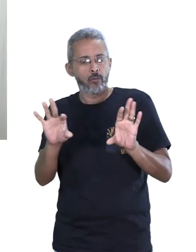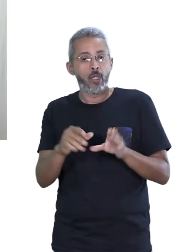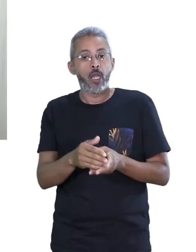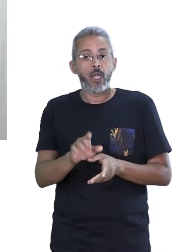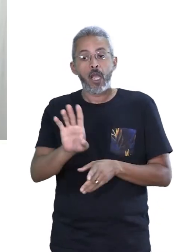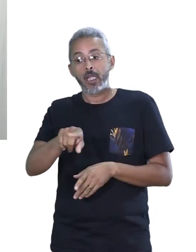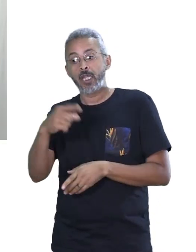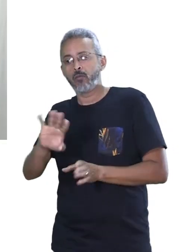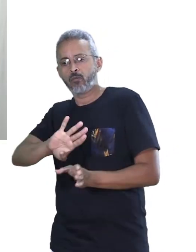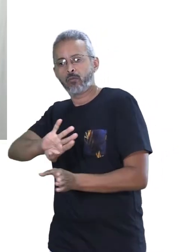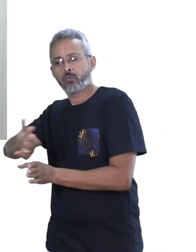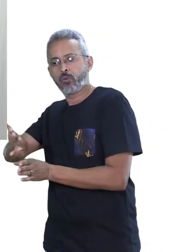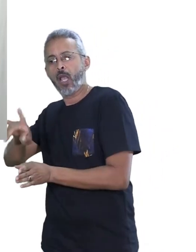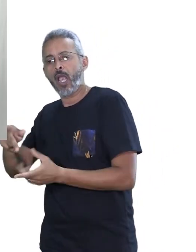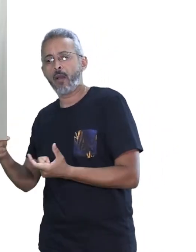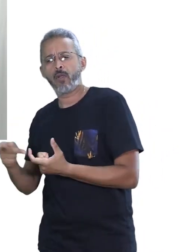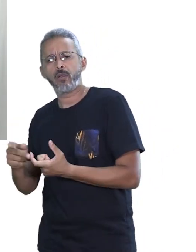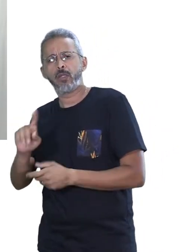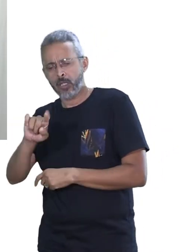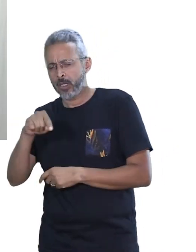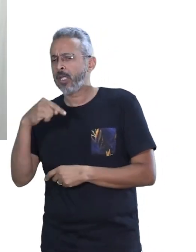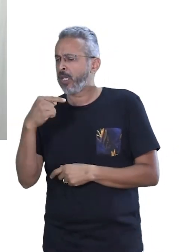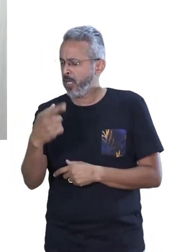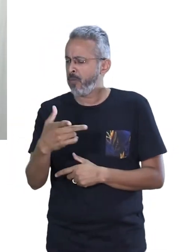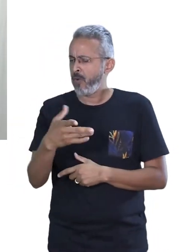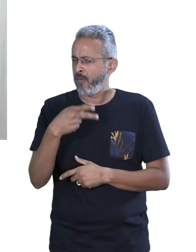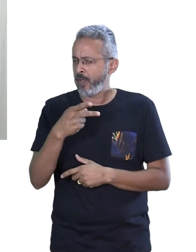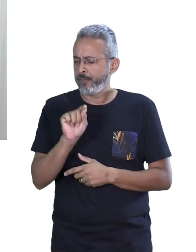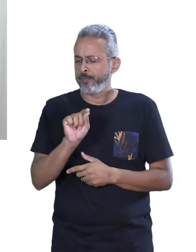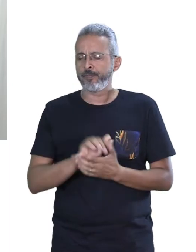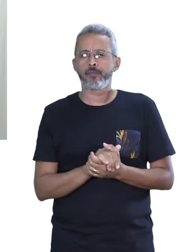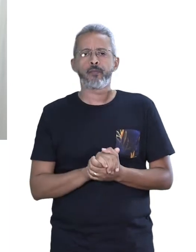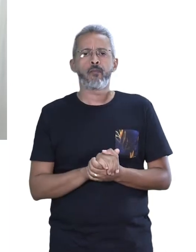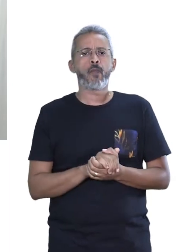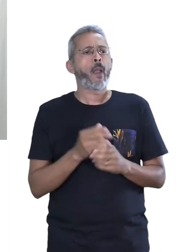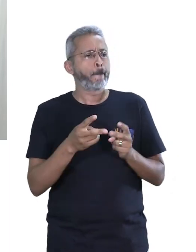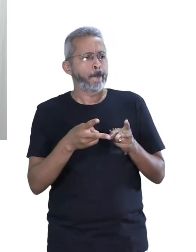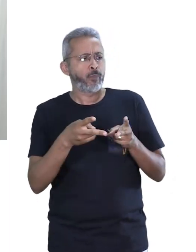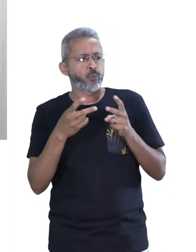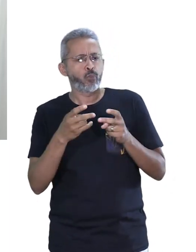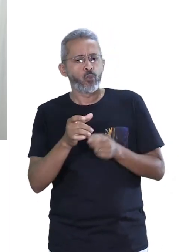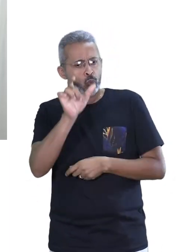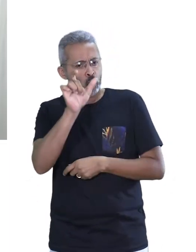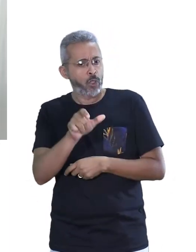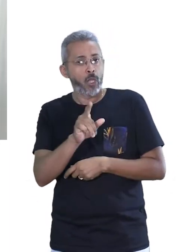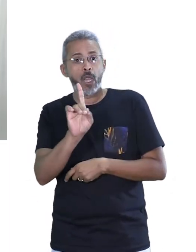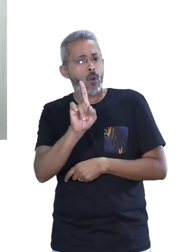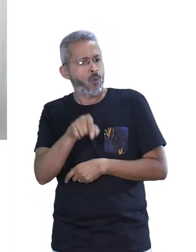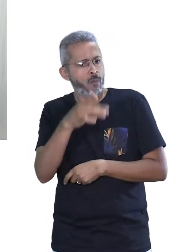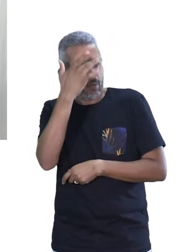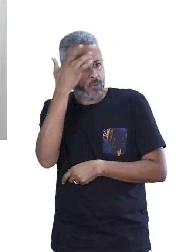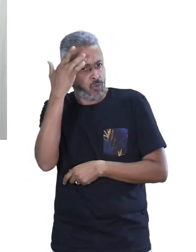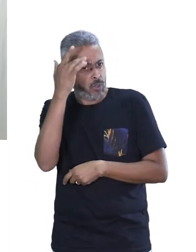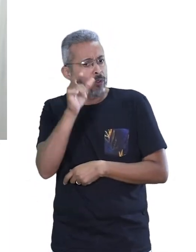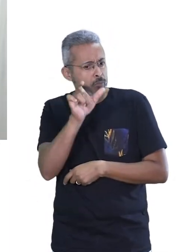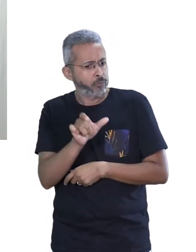tudo que sobra é o predicado. Daqui a pouquinho falaremos dele. Perceberam que o sujeito não é